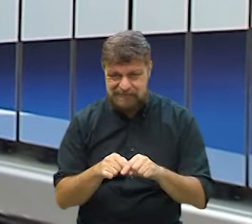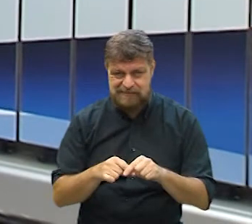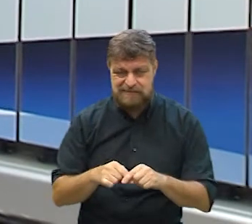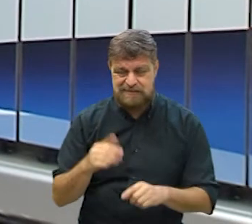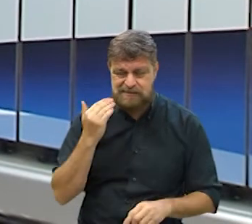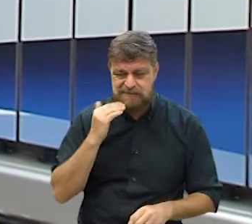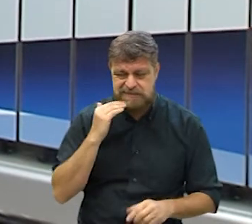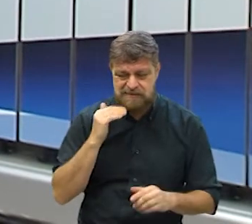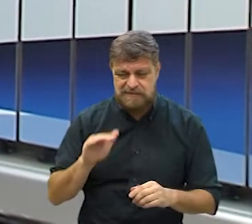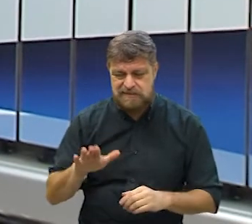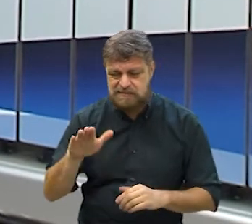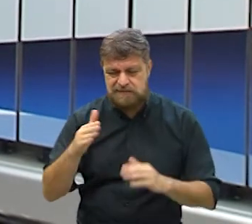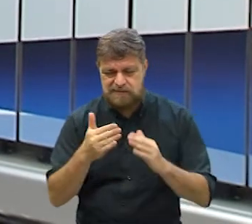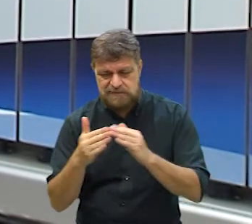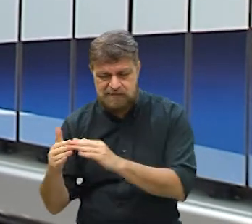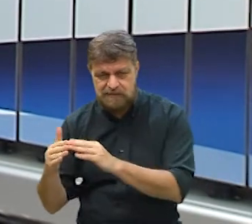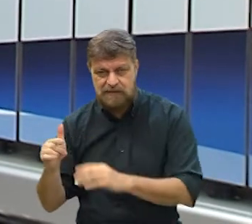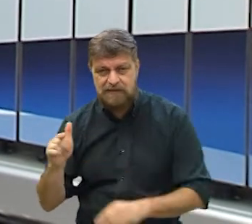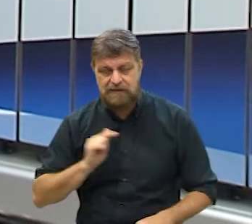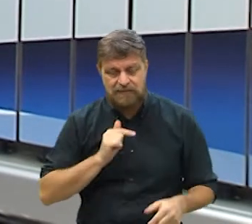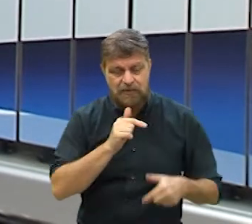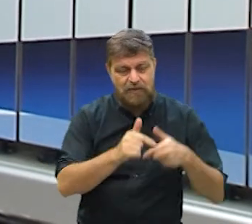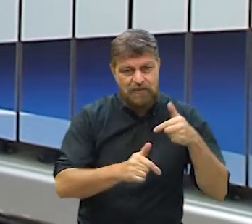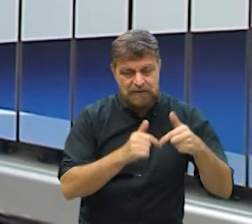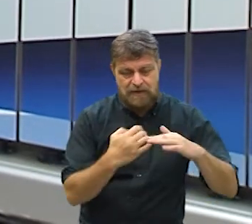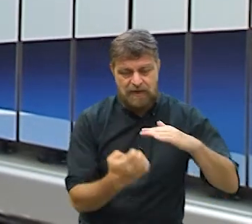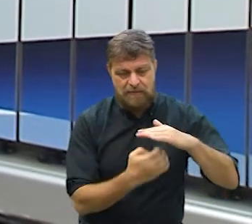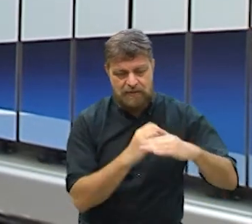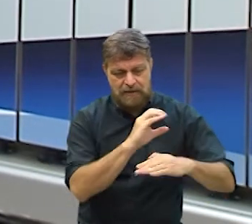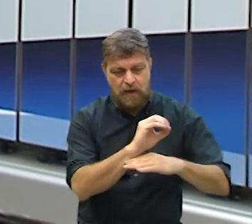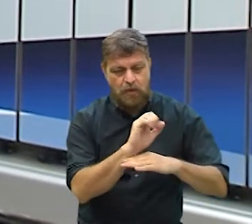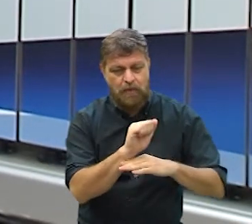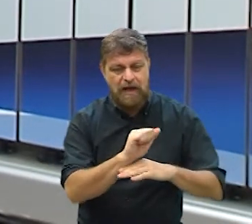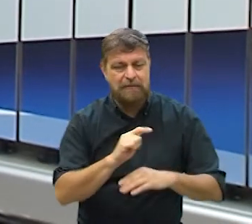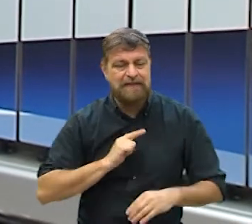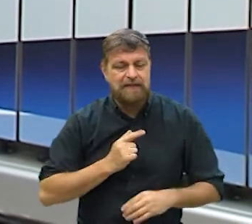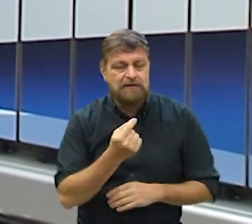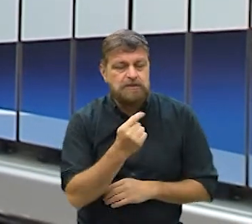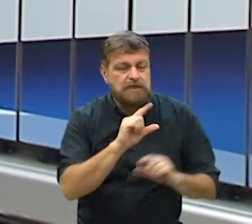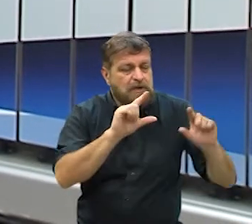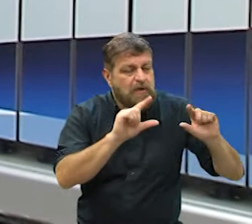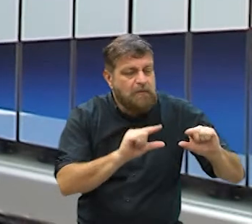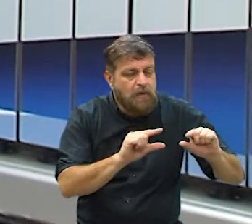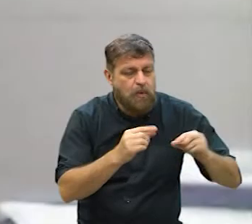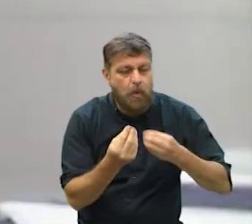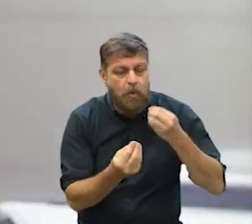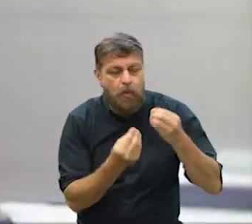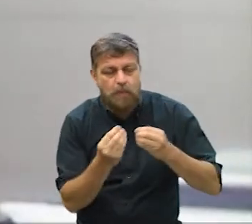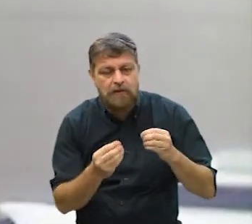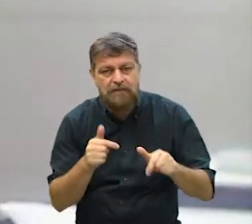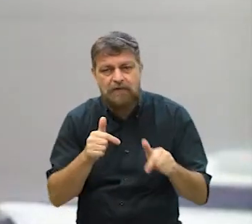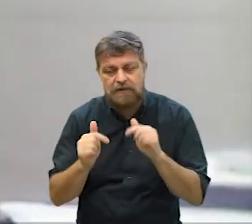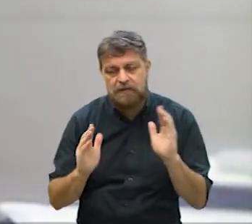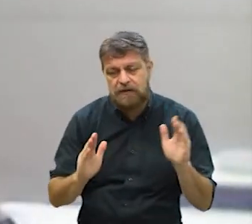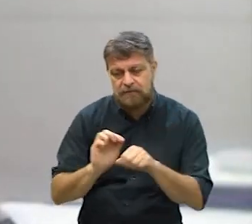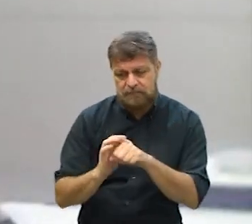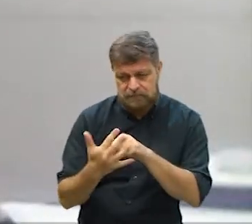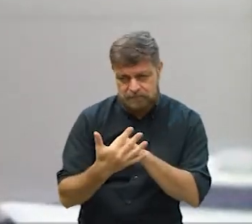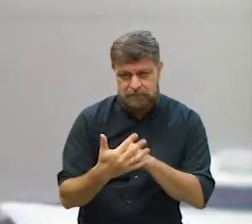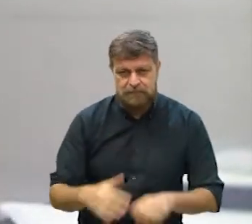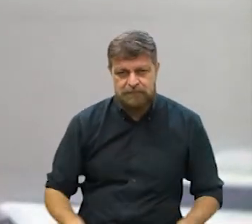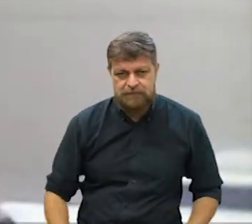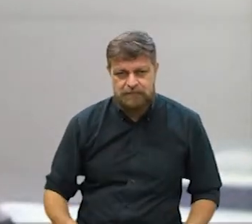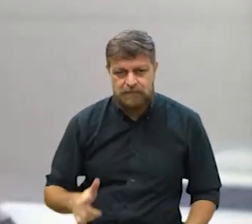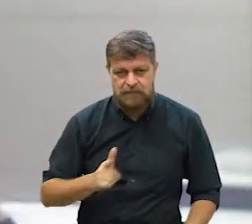irregulares, trouxe um impacto para o trabalho da Coab Campinas. Como é que é esse trabalho neste período? Deixa eu te falar o seguinte: embora